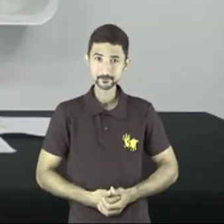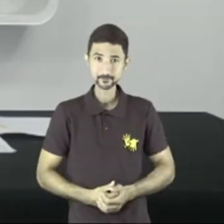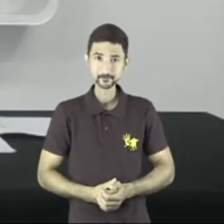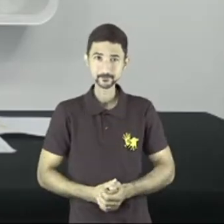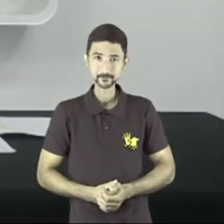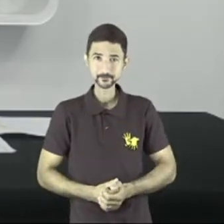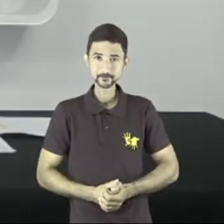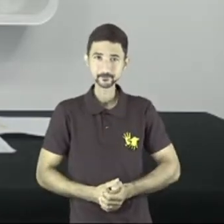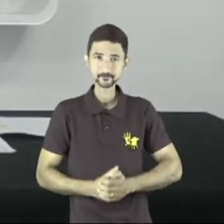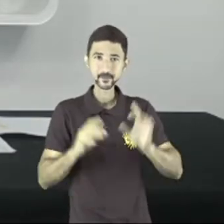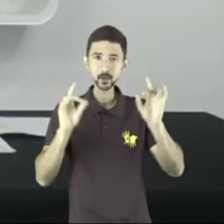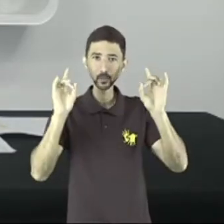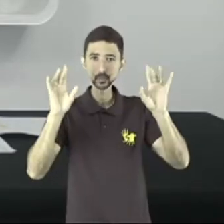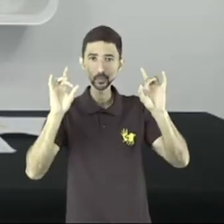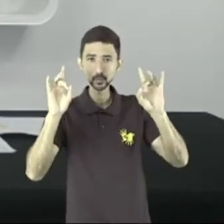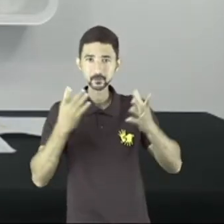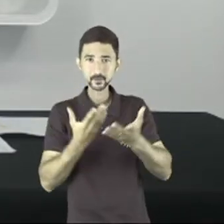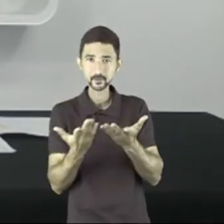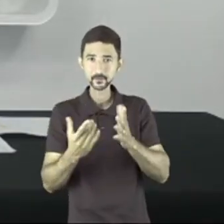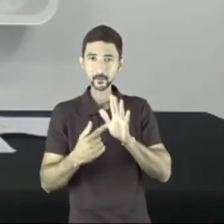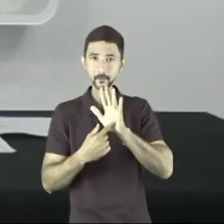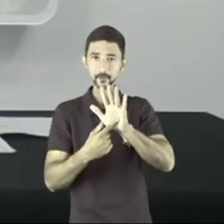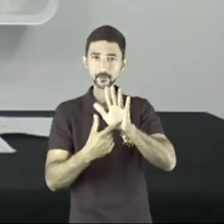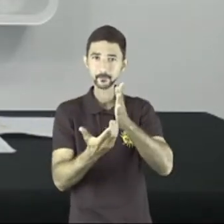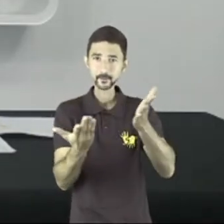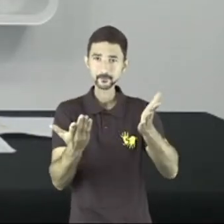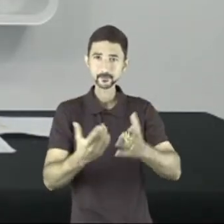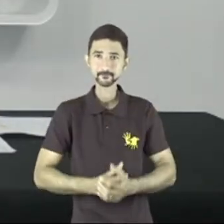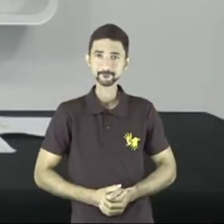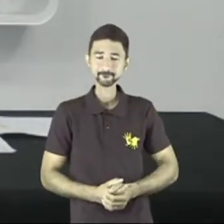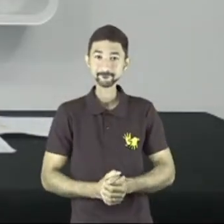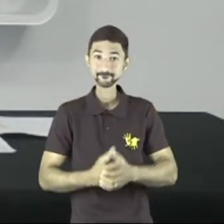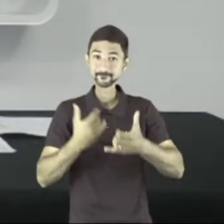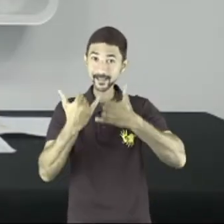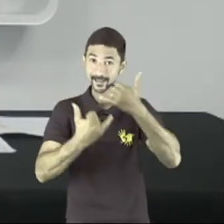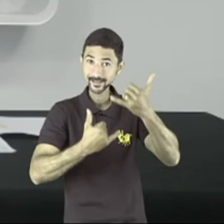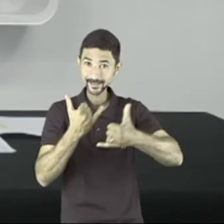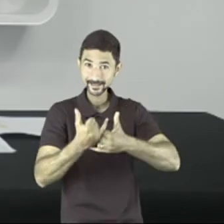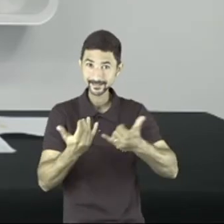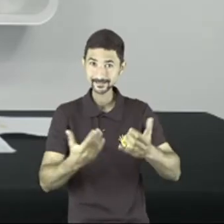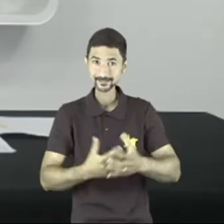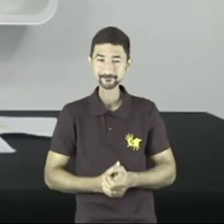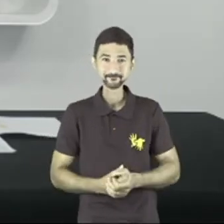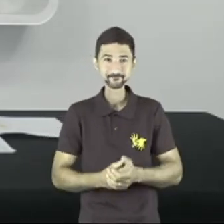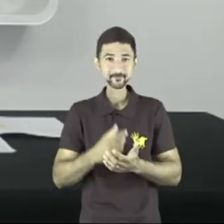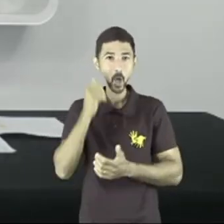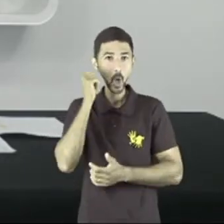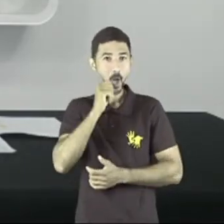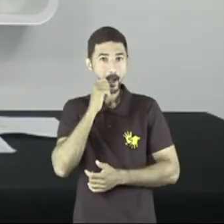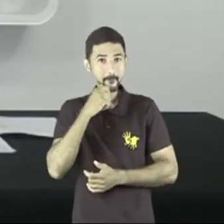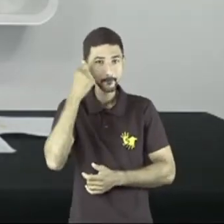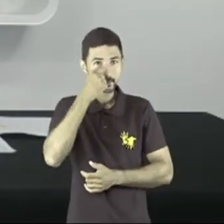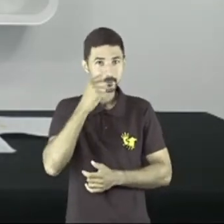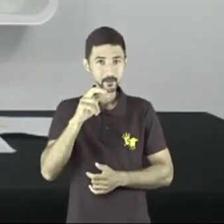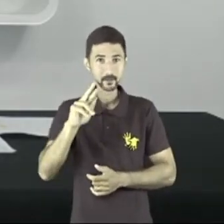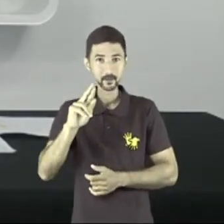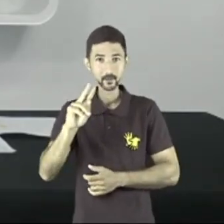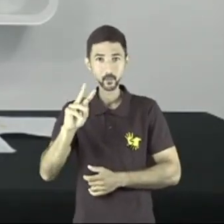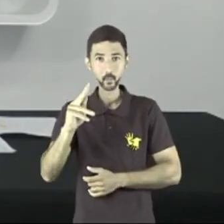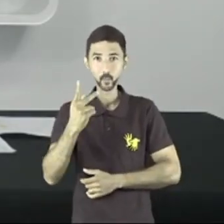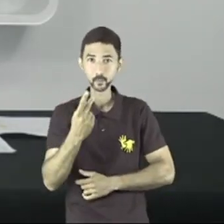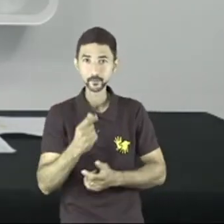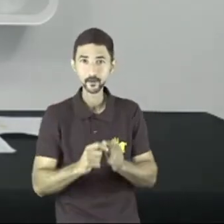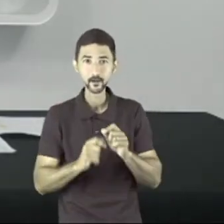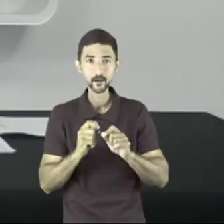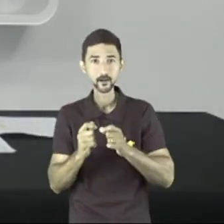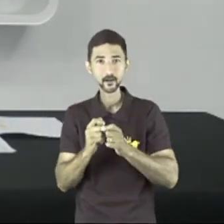faz muito sucesso e eu trouxe para apresentar a vocês, crianças. E aí, a autora Ruth Rocha foi entrevistada e